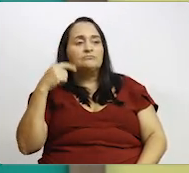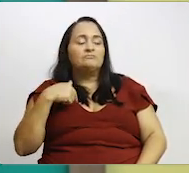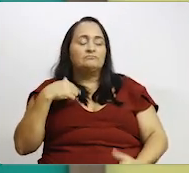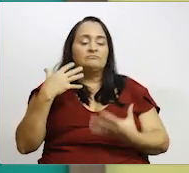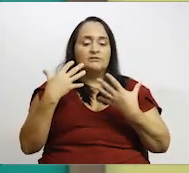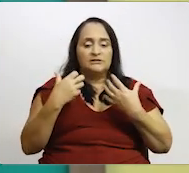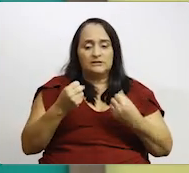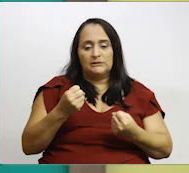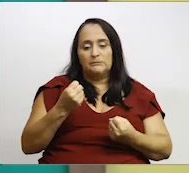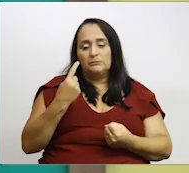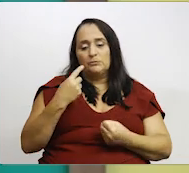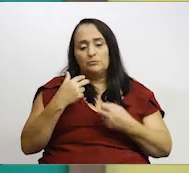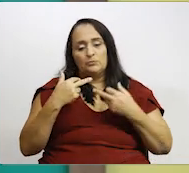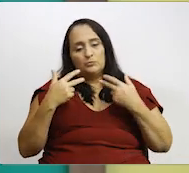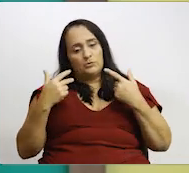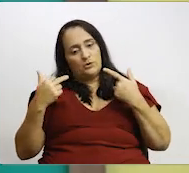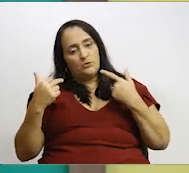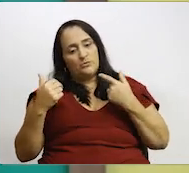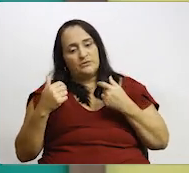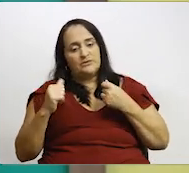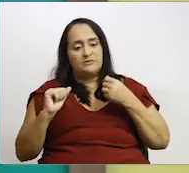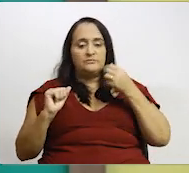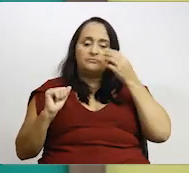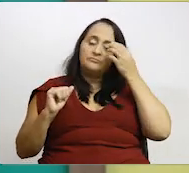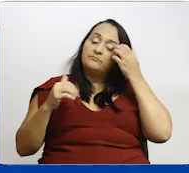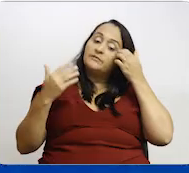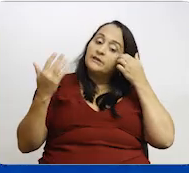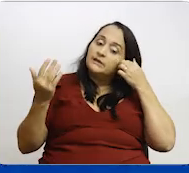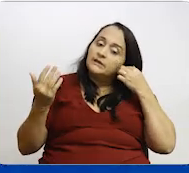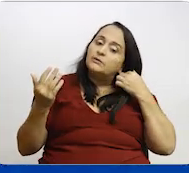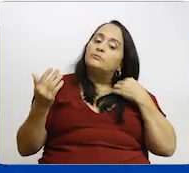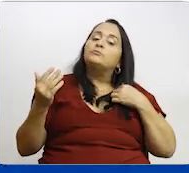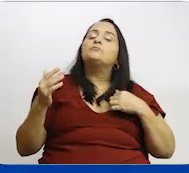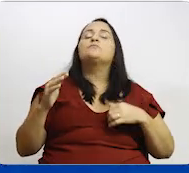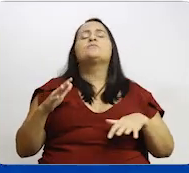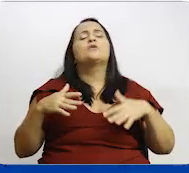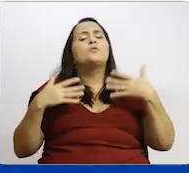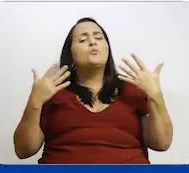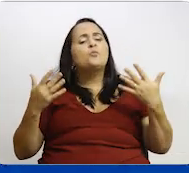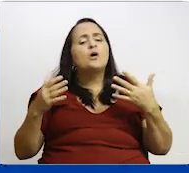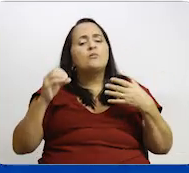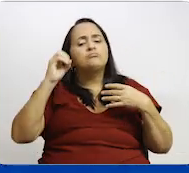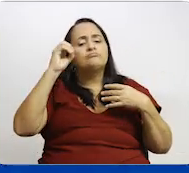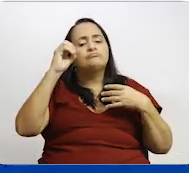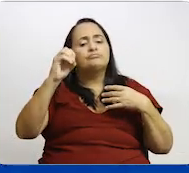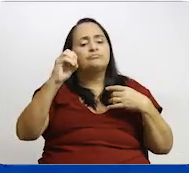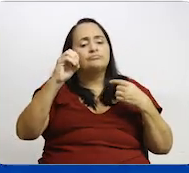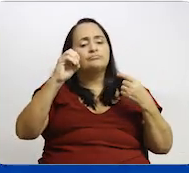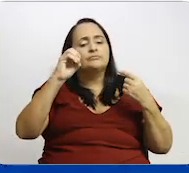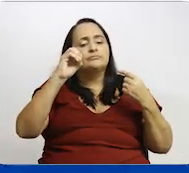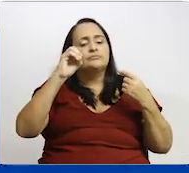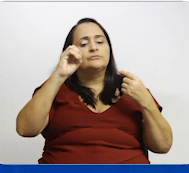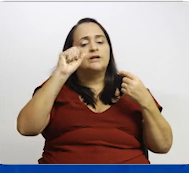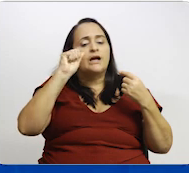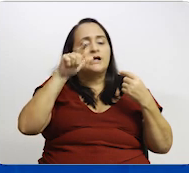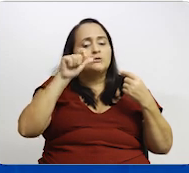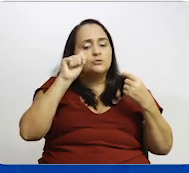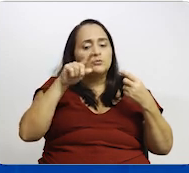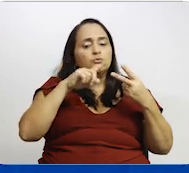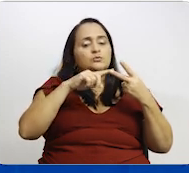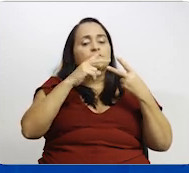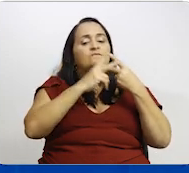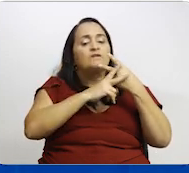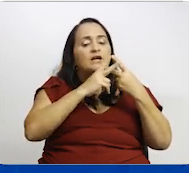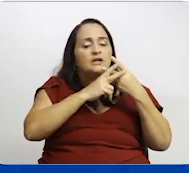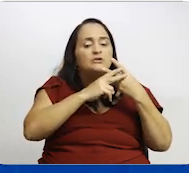ficar mais um pouquinho, né? Uma de sobra. Então, qual dessas bolinhas aqui pode representar um valor